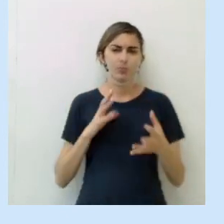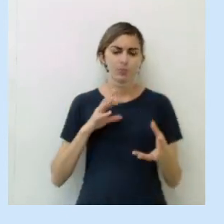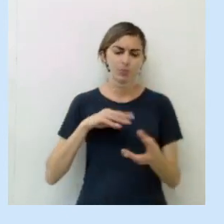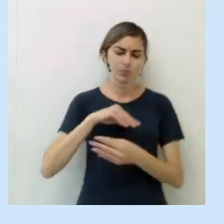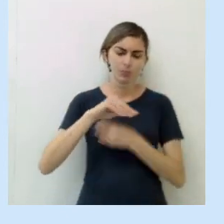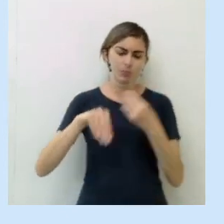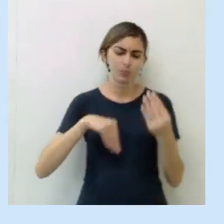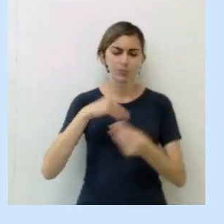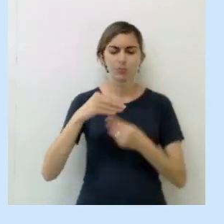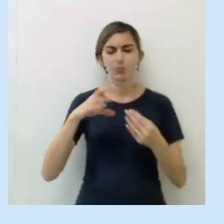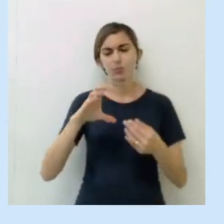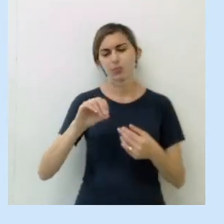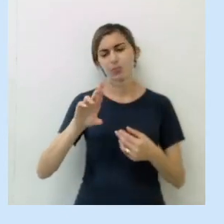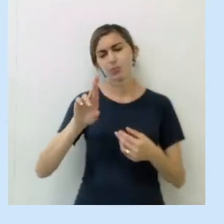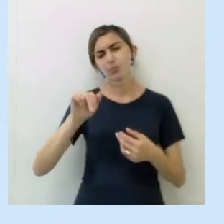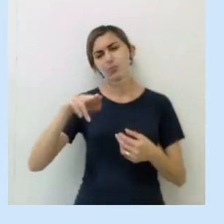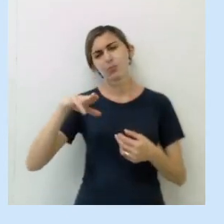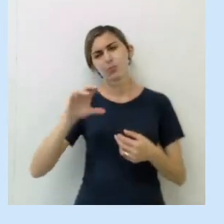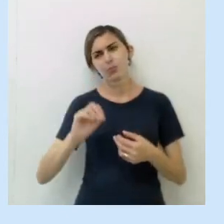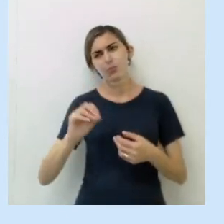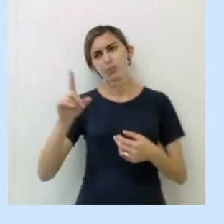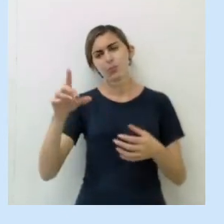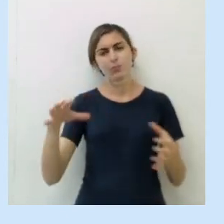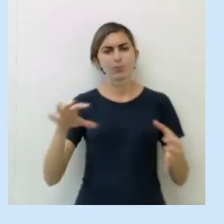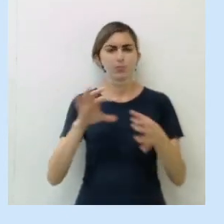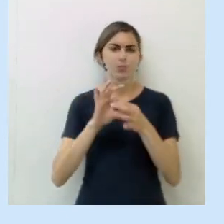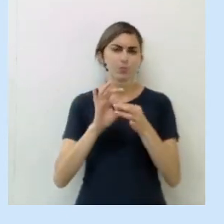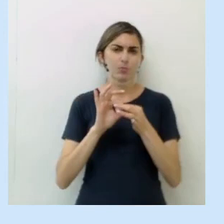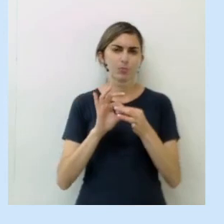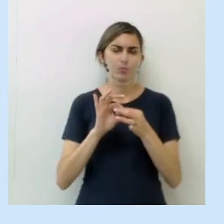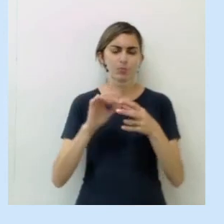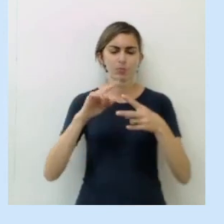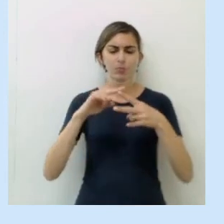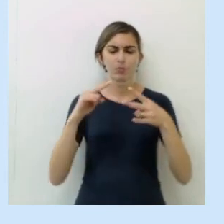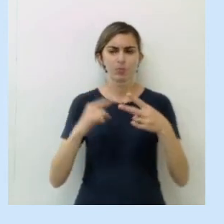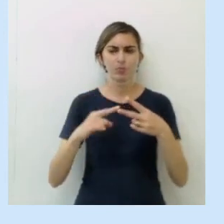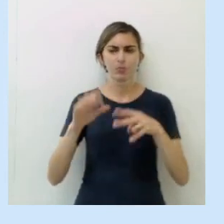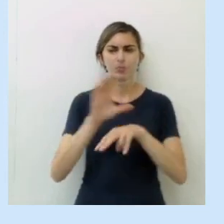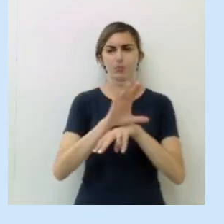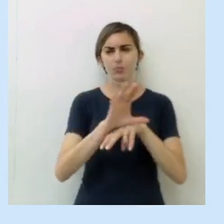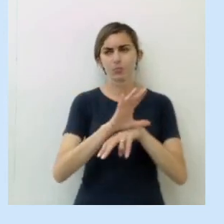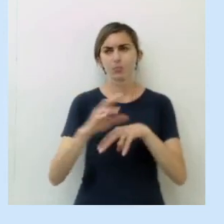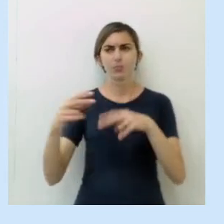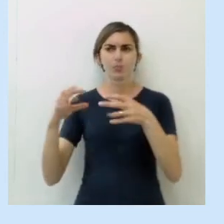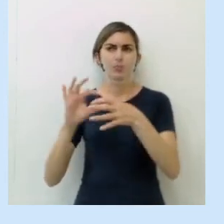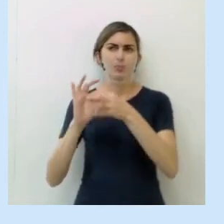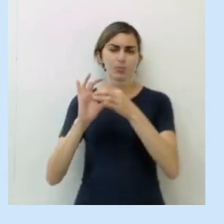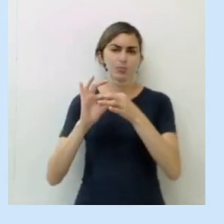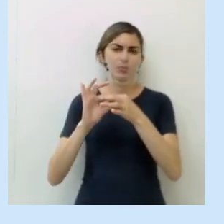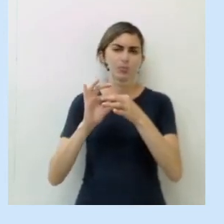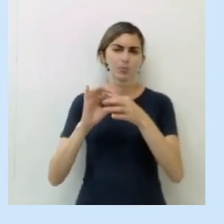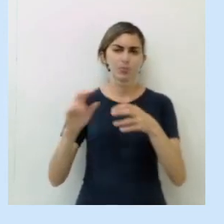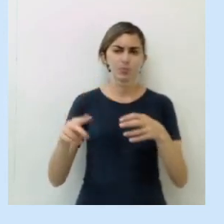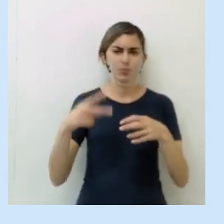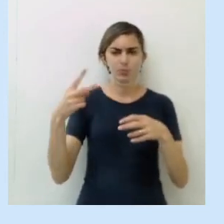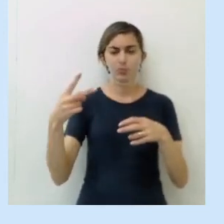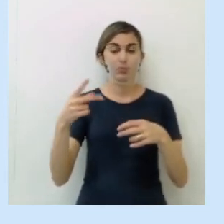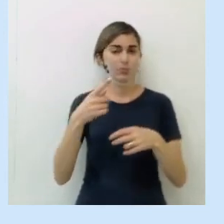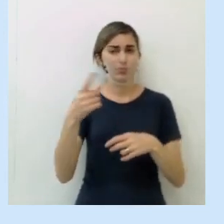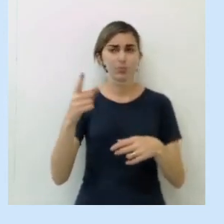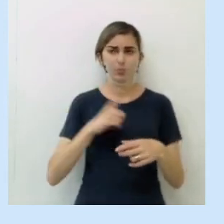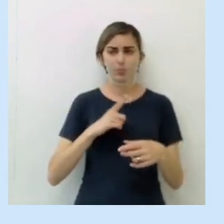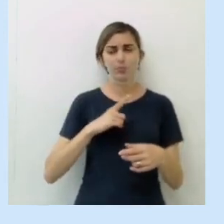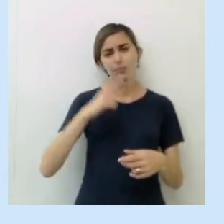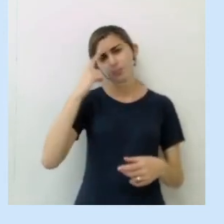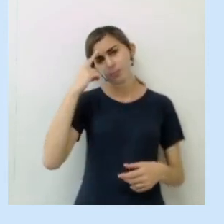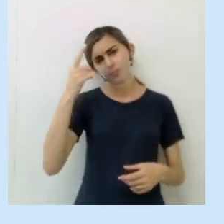composto orgânico, ele tem que ter uma ligação, dois carbonos, unidos por uma ligação dupla. E aí tem uma